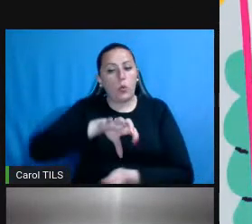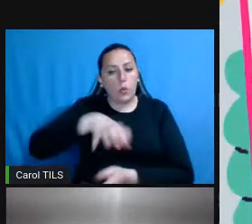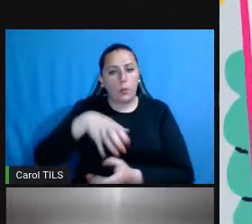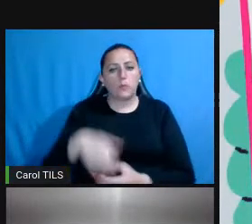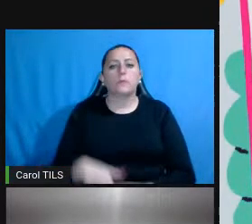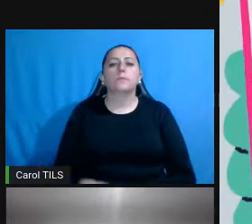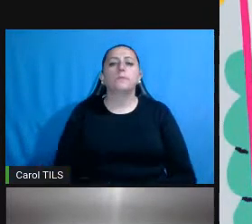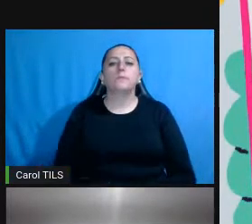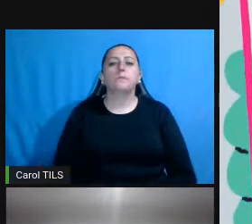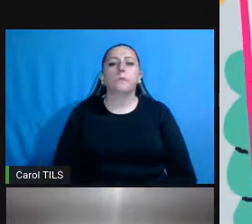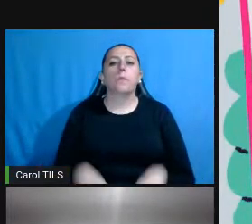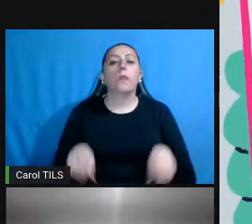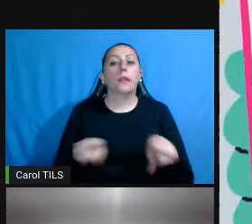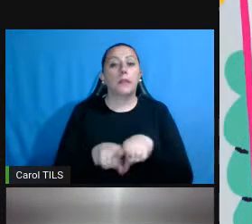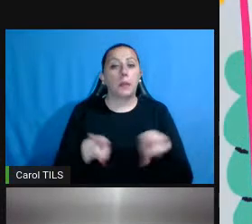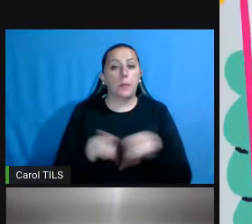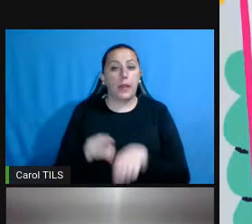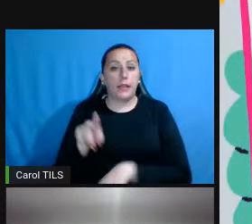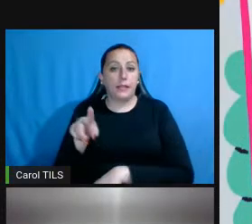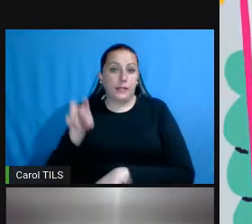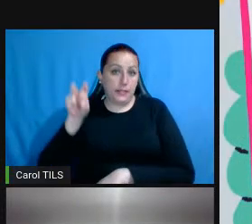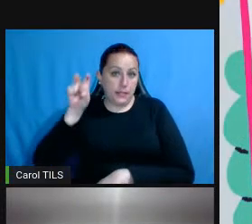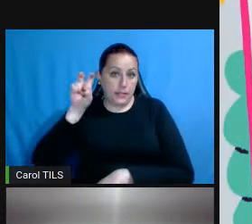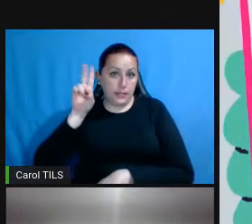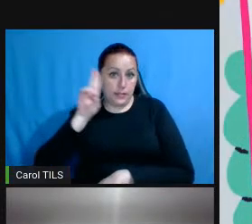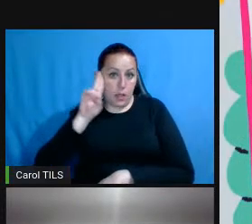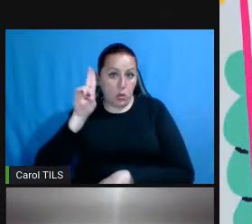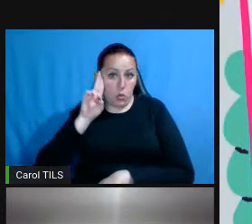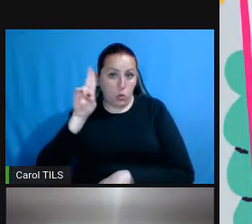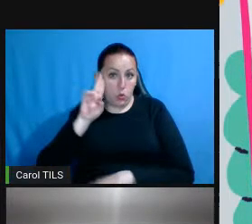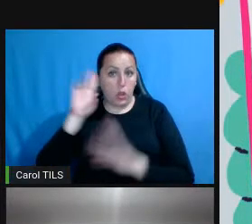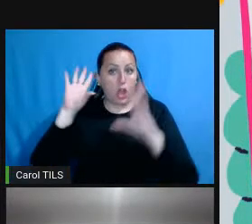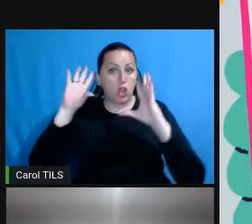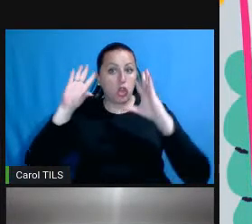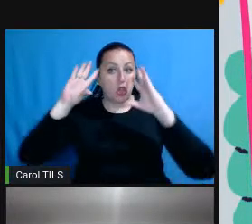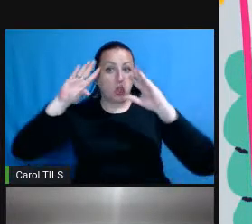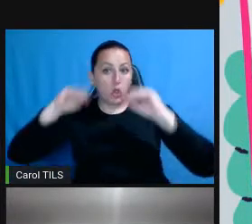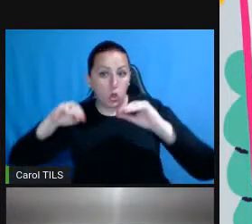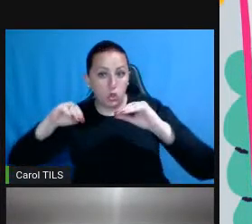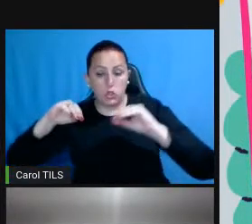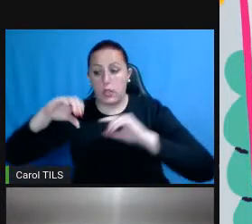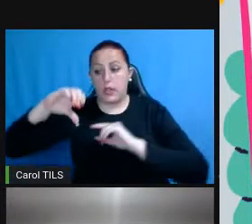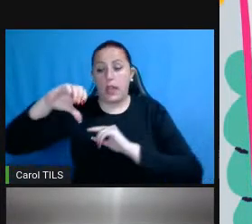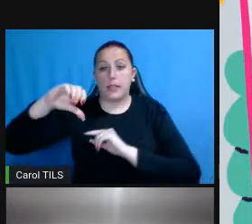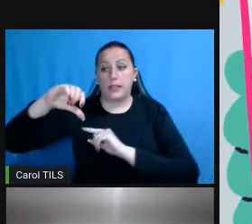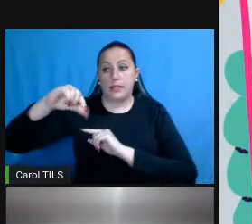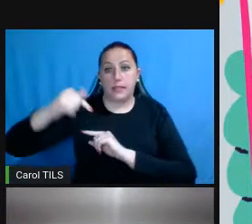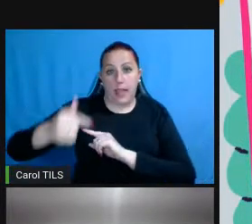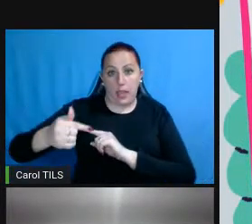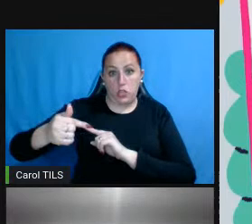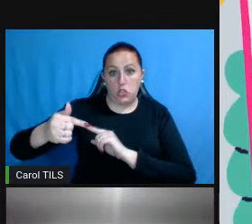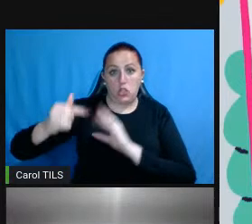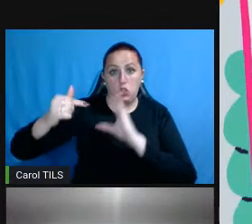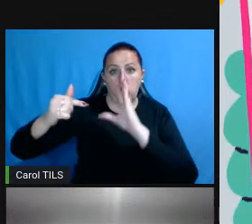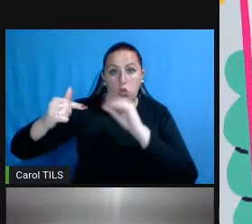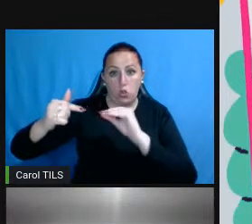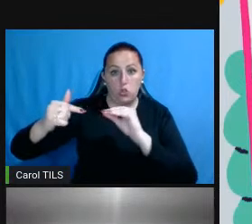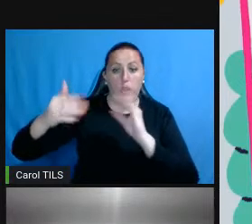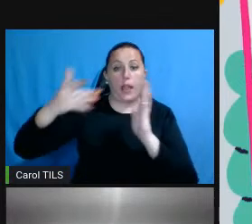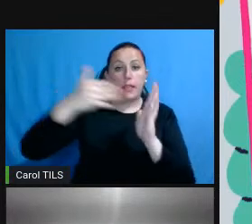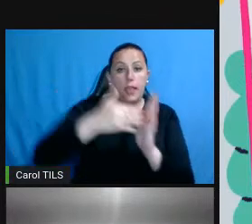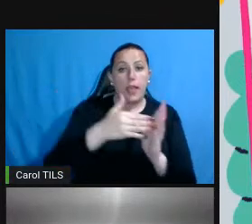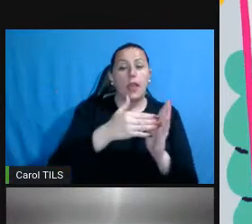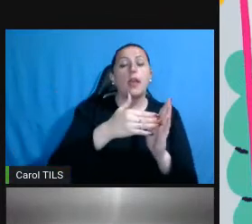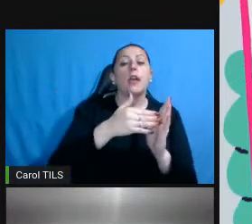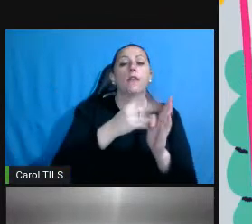Também terá na segunda, 17 de maio, à noite, das 19 às 20h30, reunião com pais e